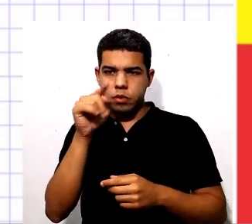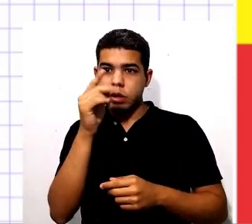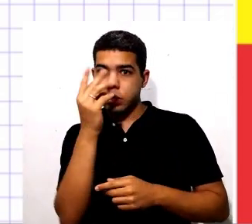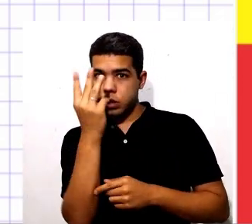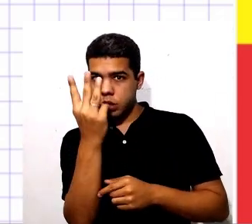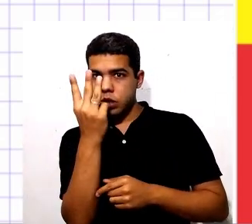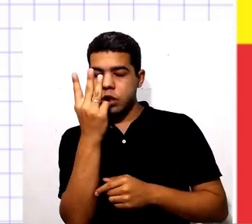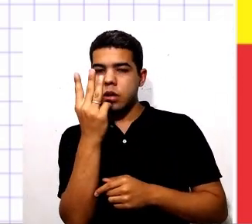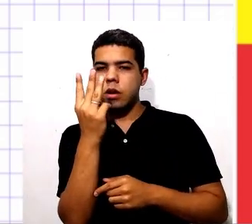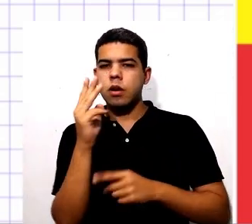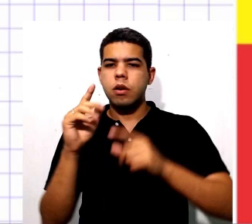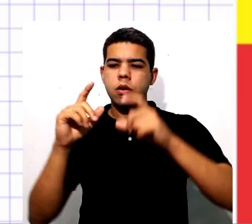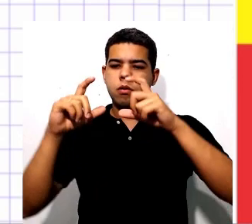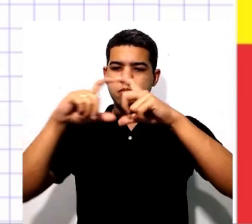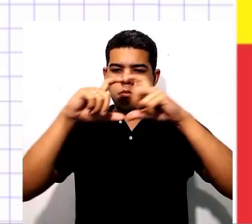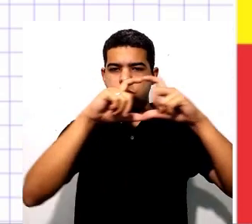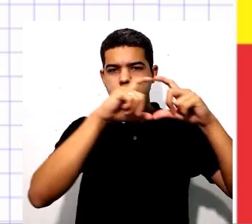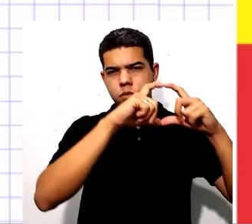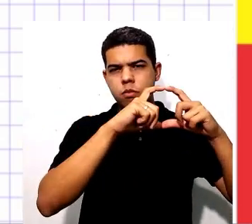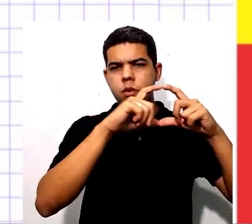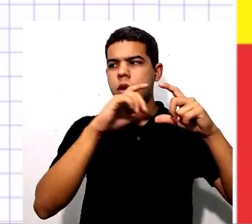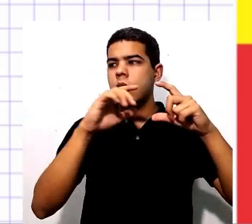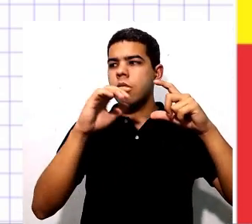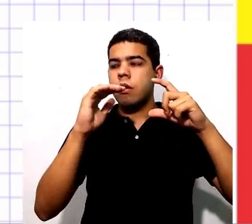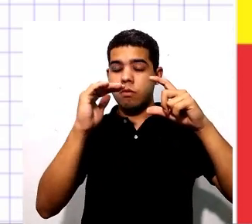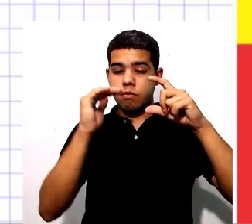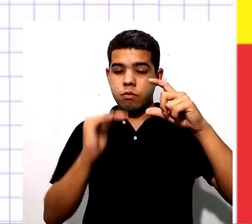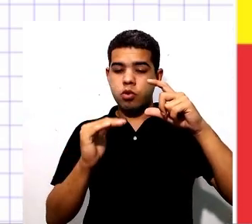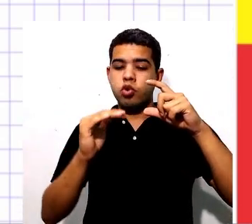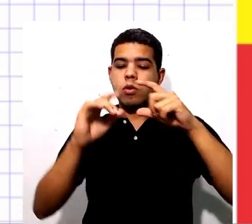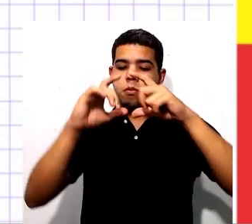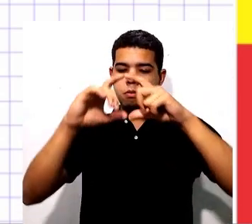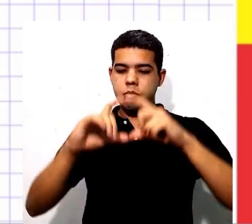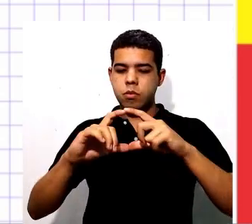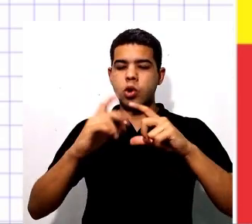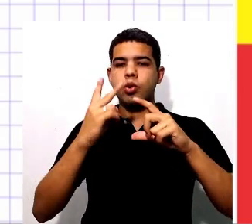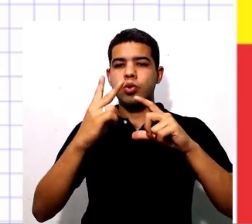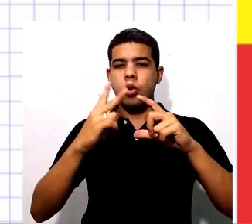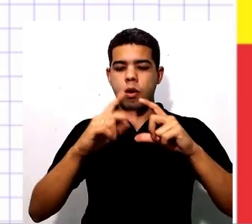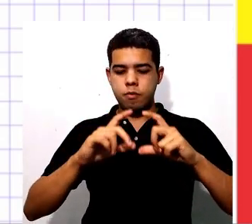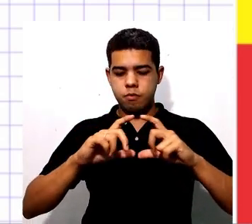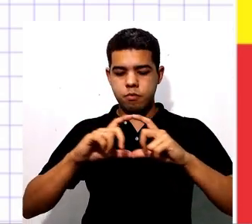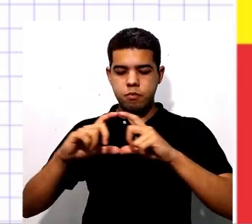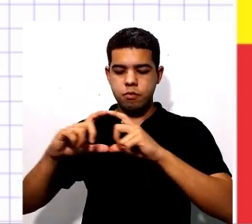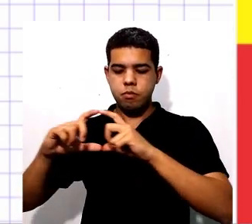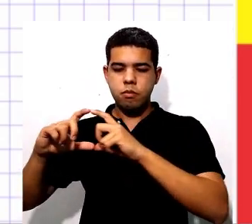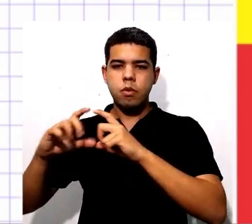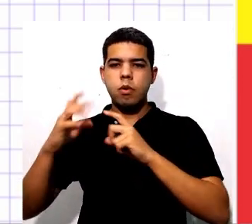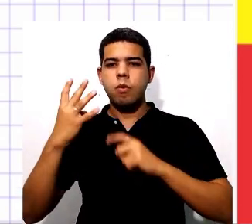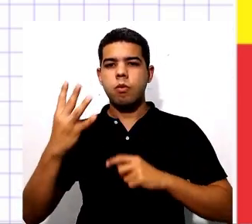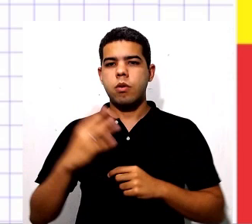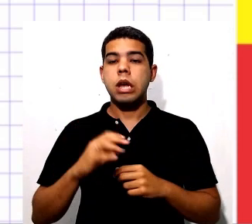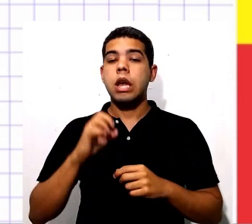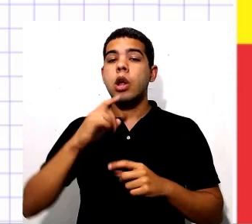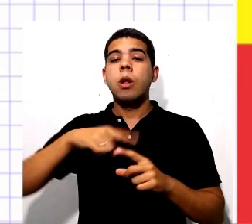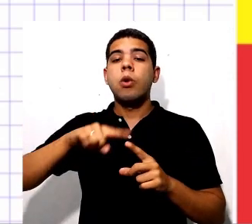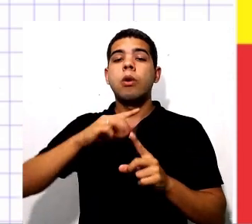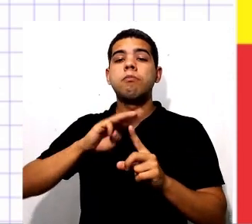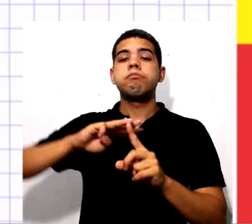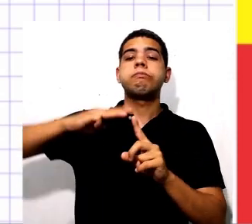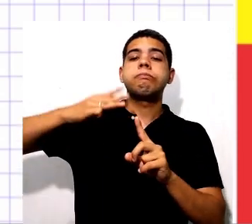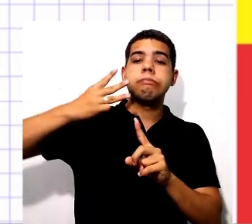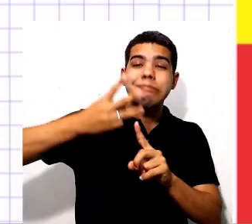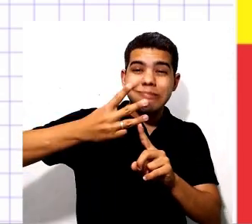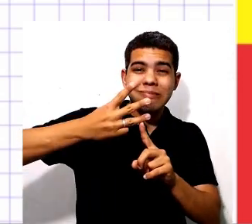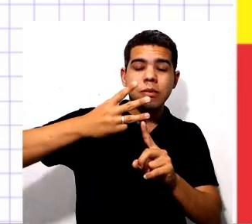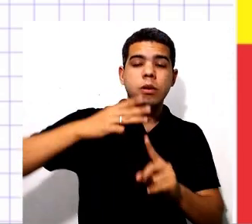então, triplicando a figura, você vai pegar, olha aí, ó, que se é 3, vou triplicar. 3 vezes 3 vai ser